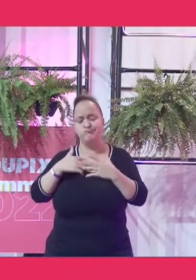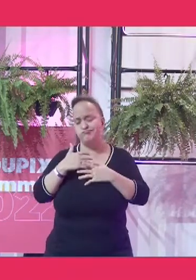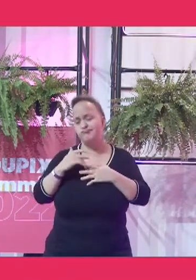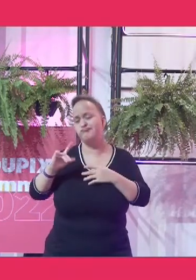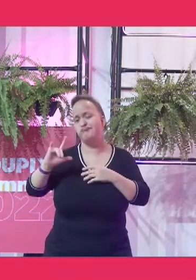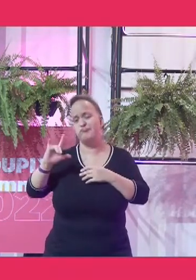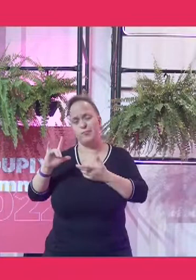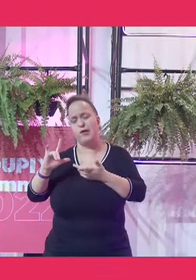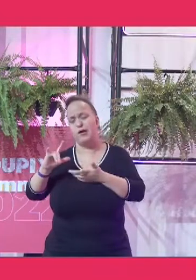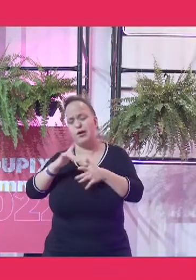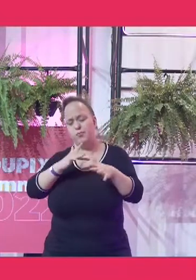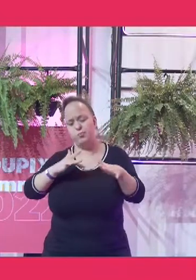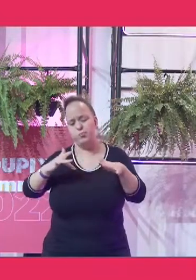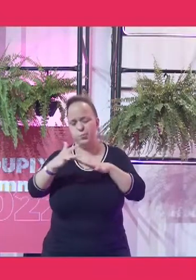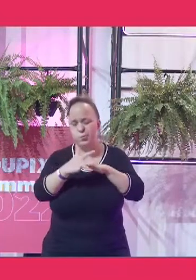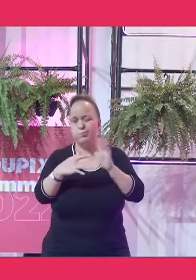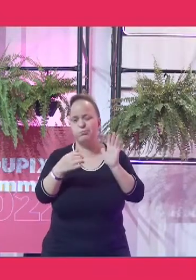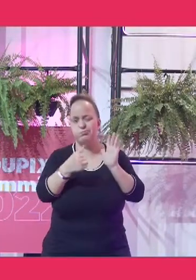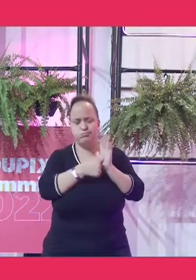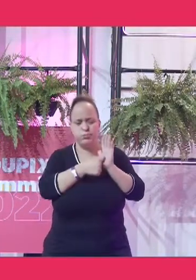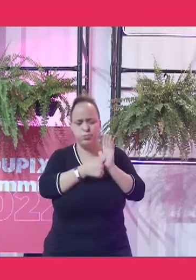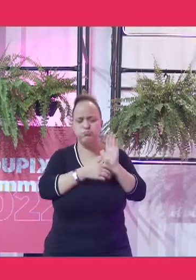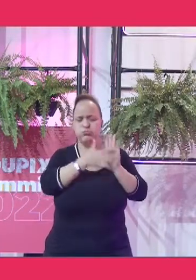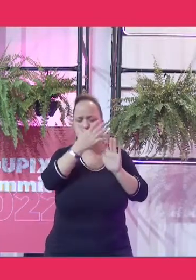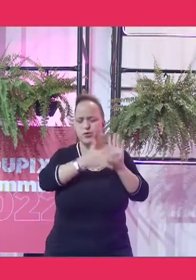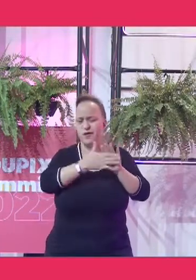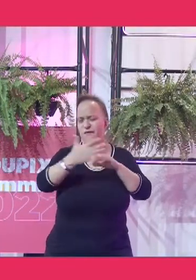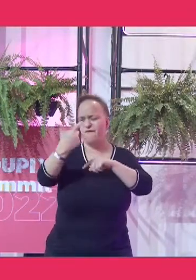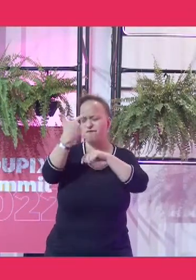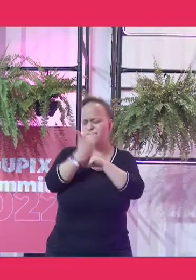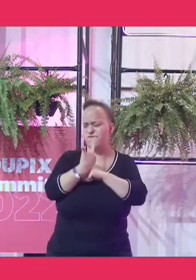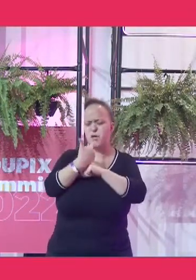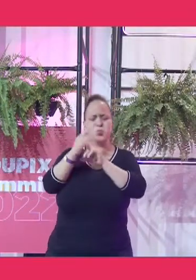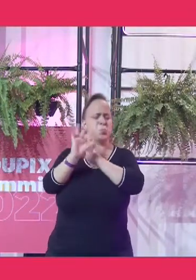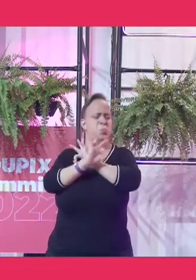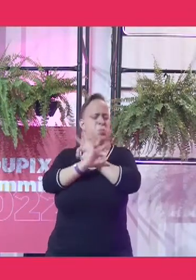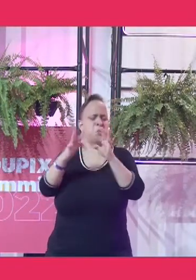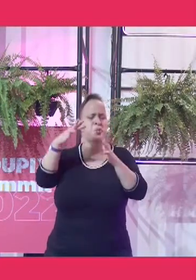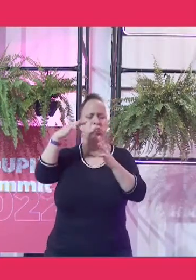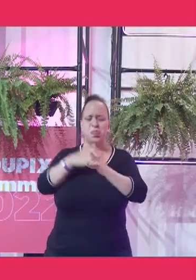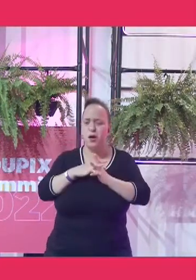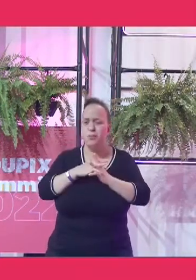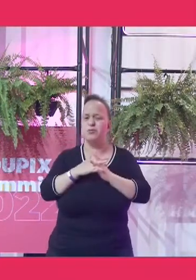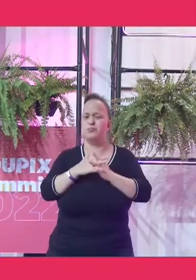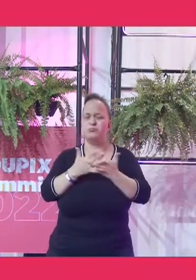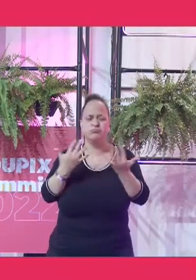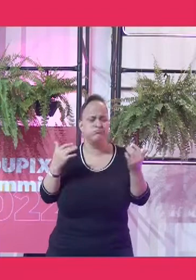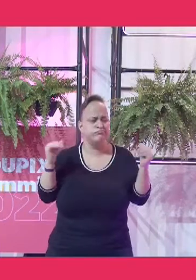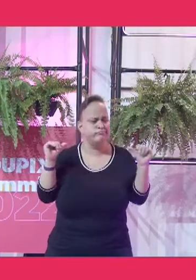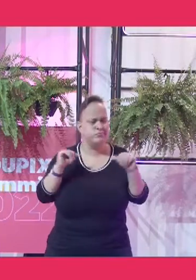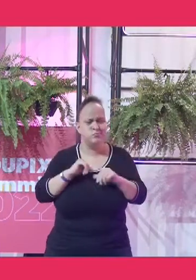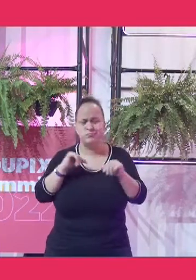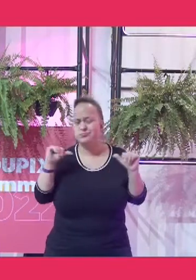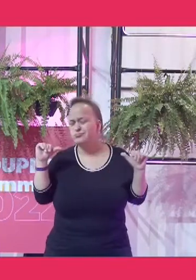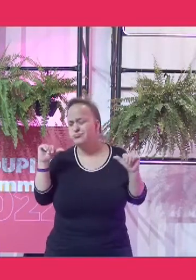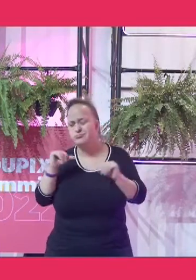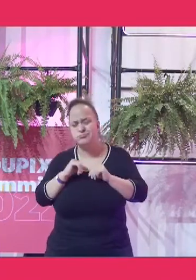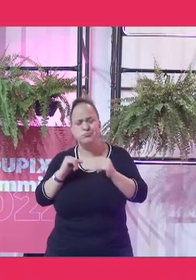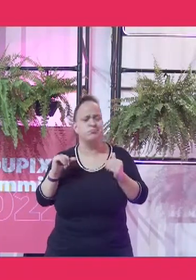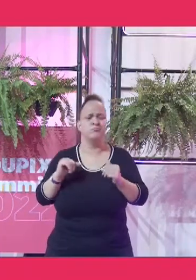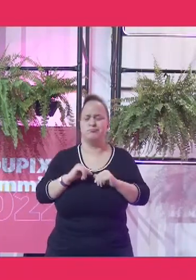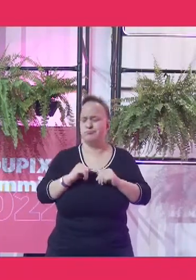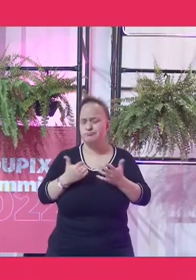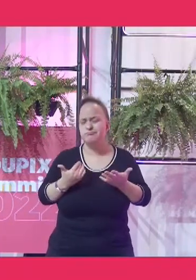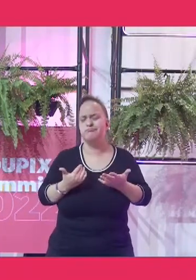sociais, ou então a gente está em casa e fala, nossa, eu vou postar esse vídeo, eu vou arrasar com esse vídeo, e aí chega lá, tipo, não dá metade do resultado que você pensou